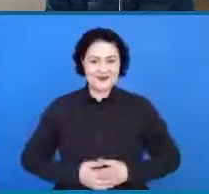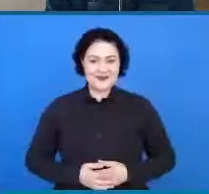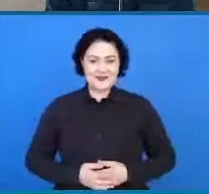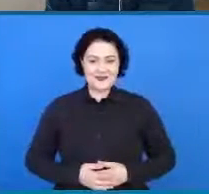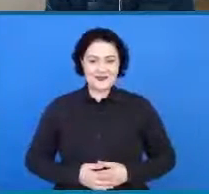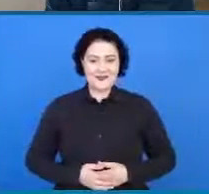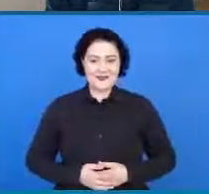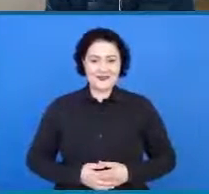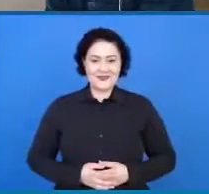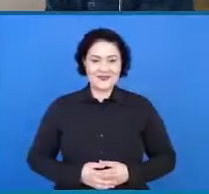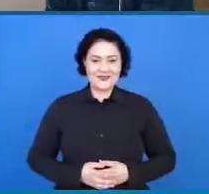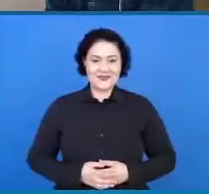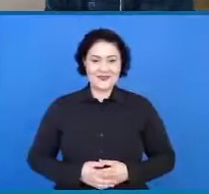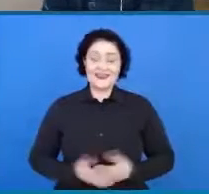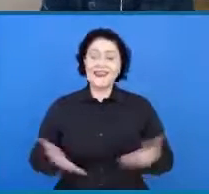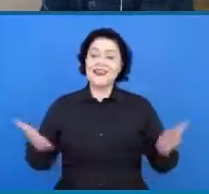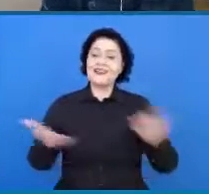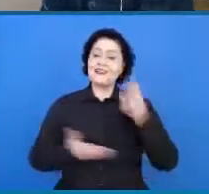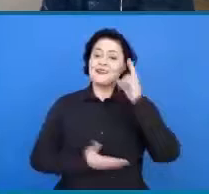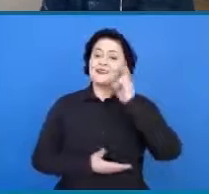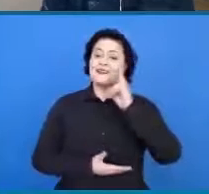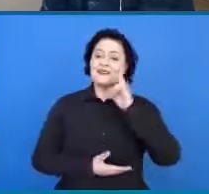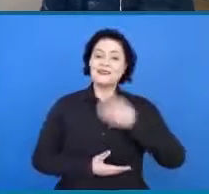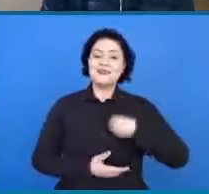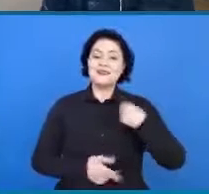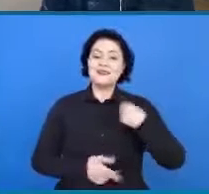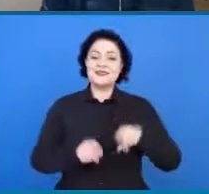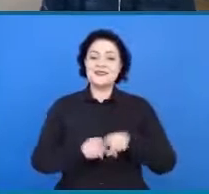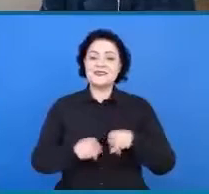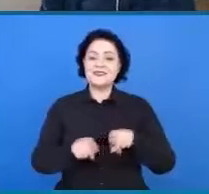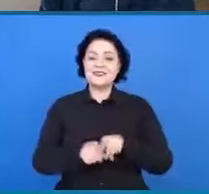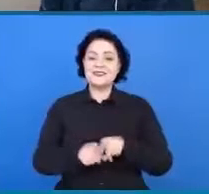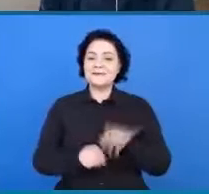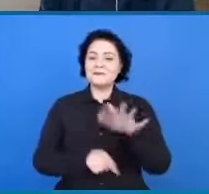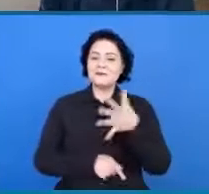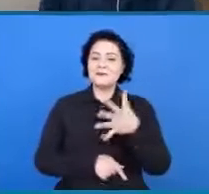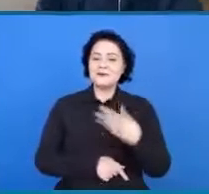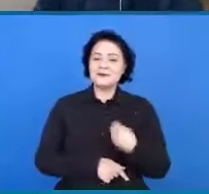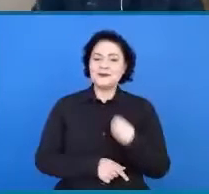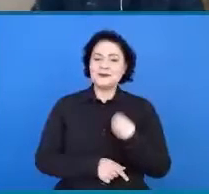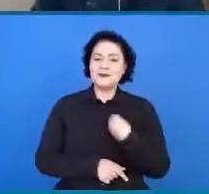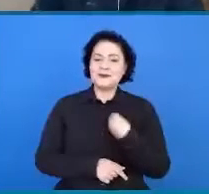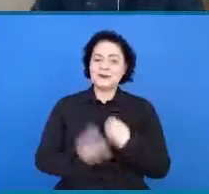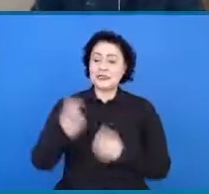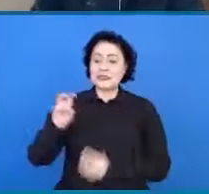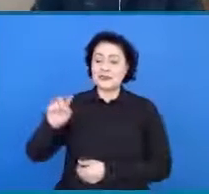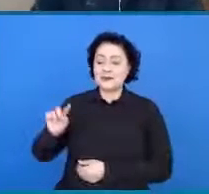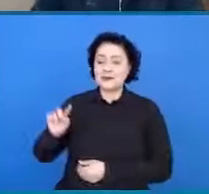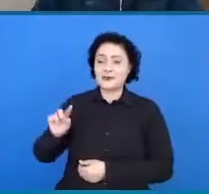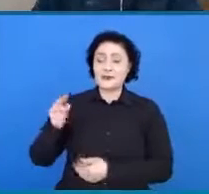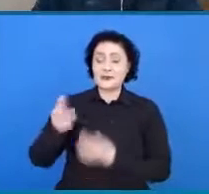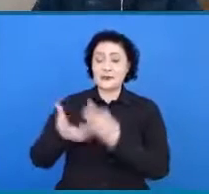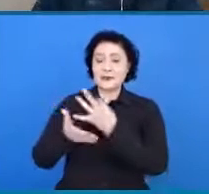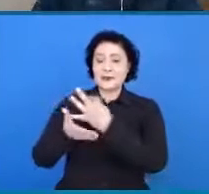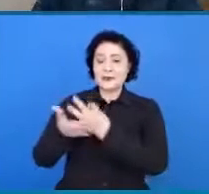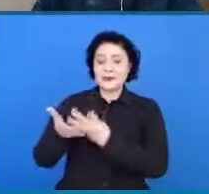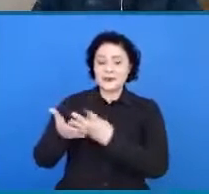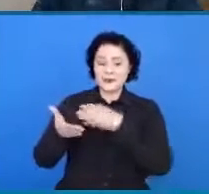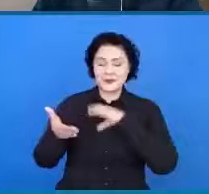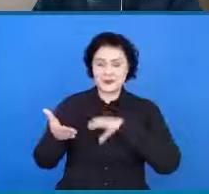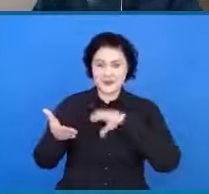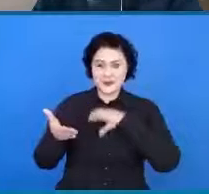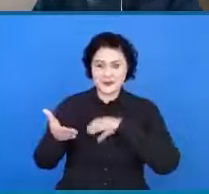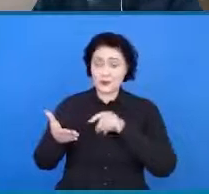só para lembrarmos nós estamos com quase 5 mil textos em